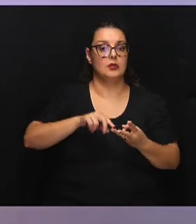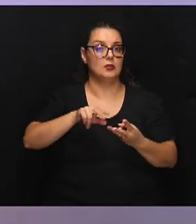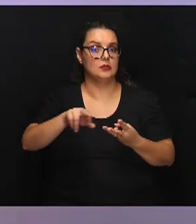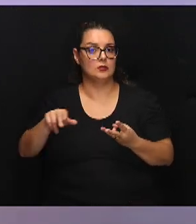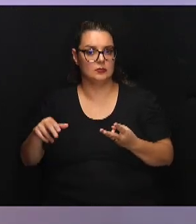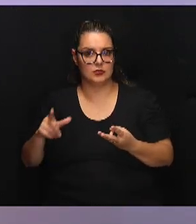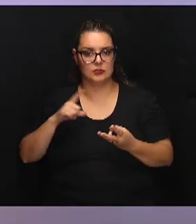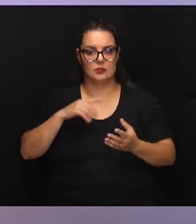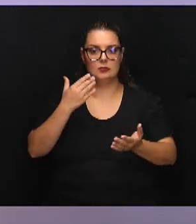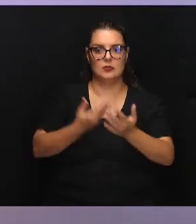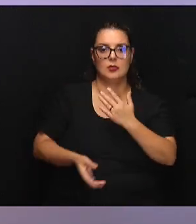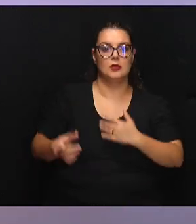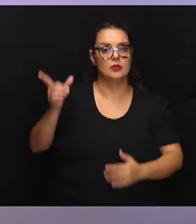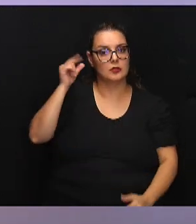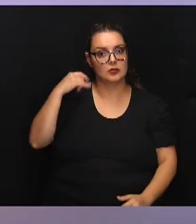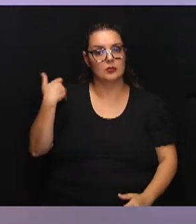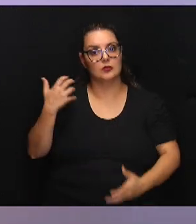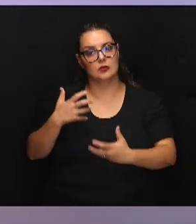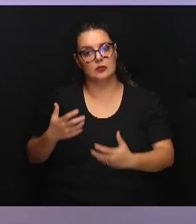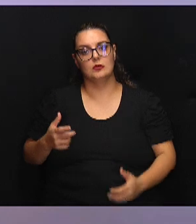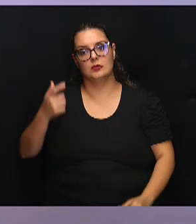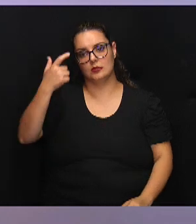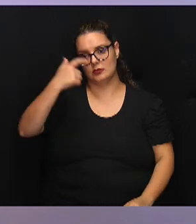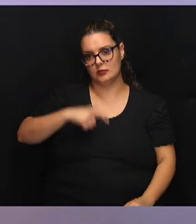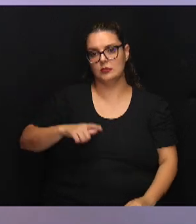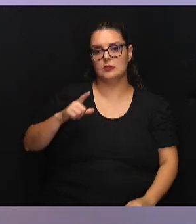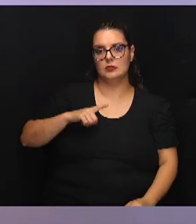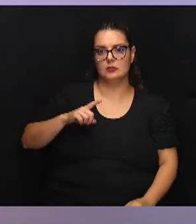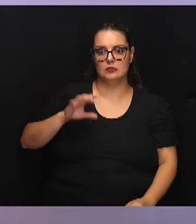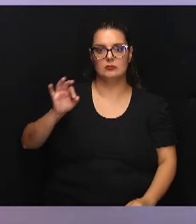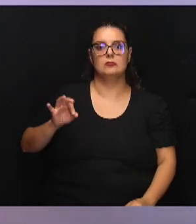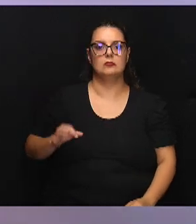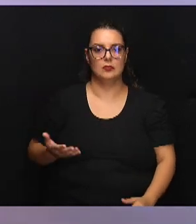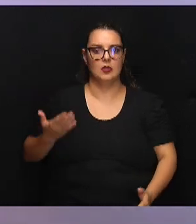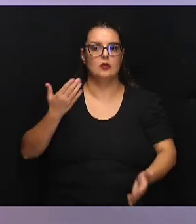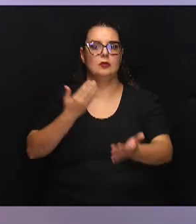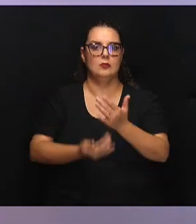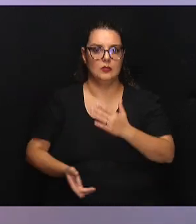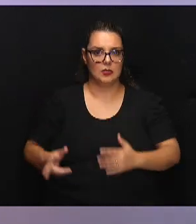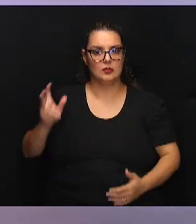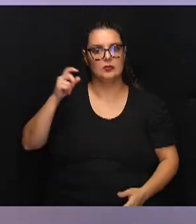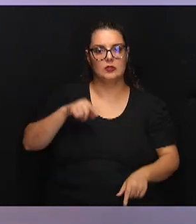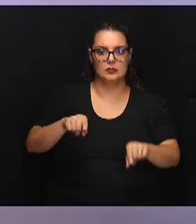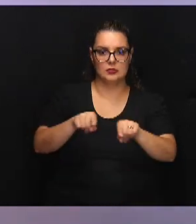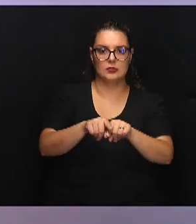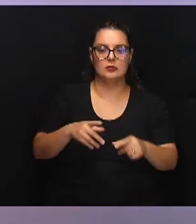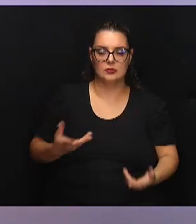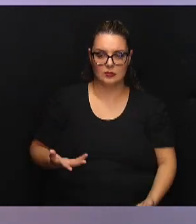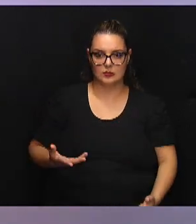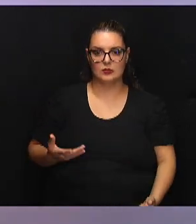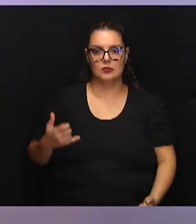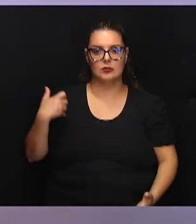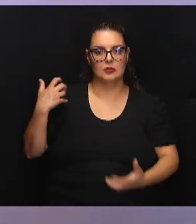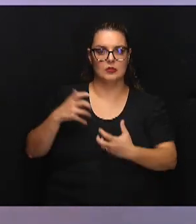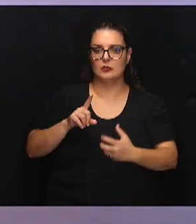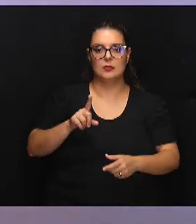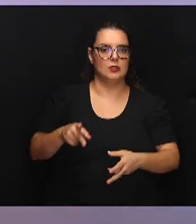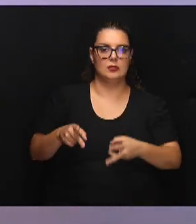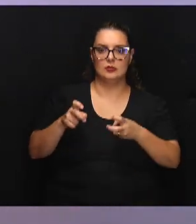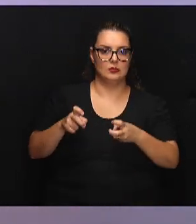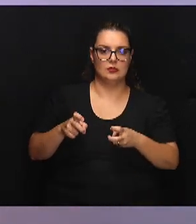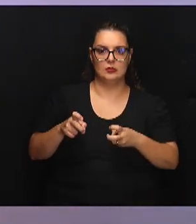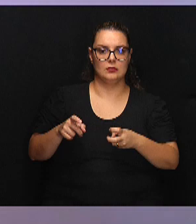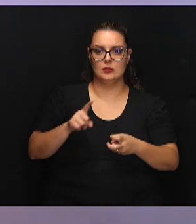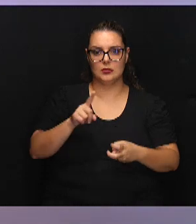tiveram perda de audição com a idade, eu tenho mais chance de ter perda de audição também. E muitas vezes o idoso, ele não percebe que ele